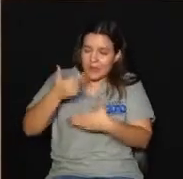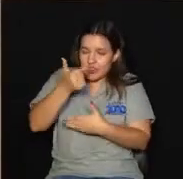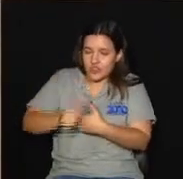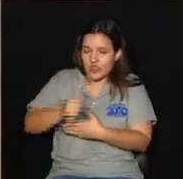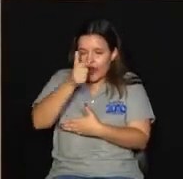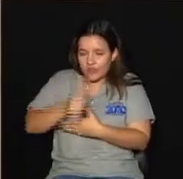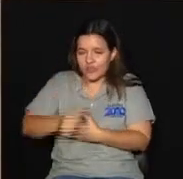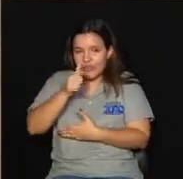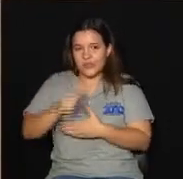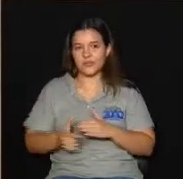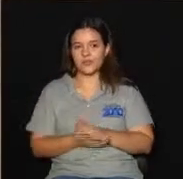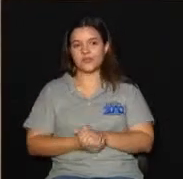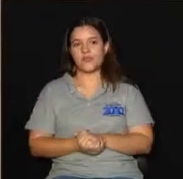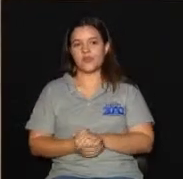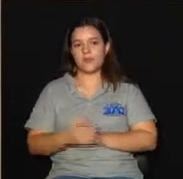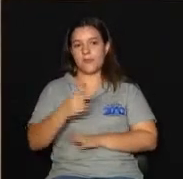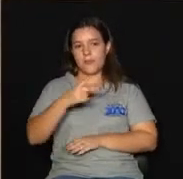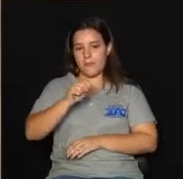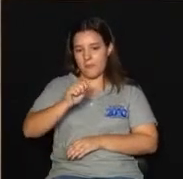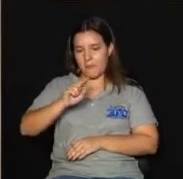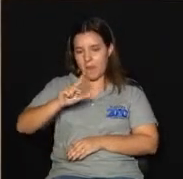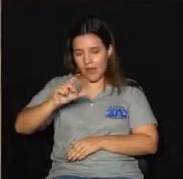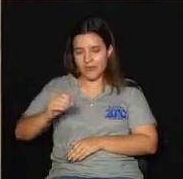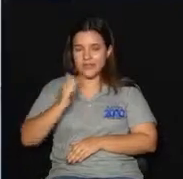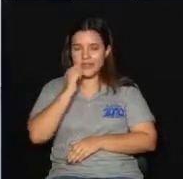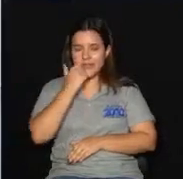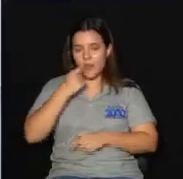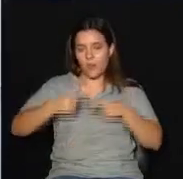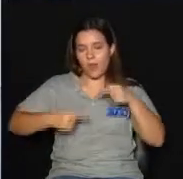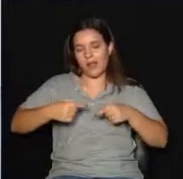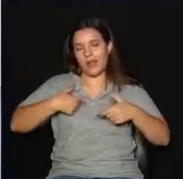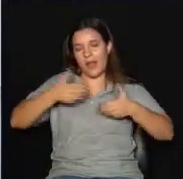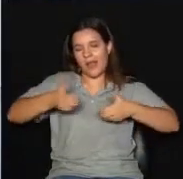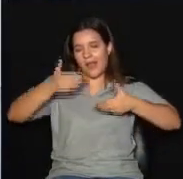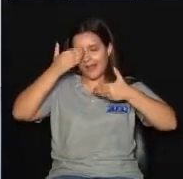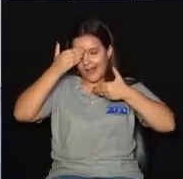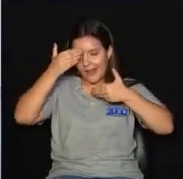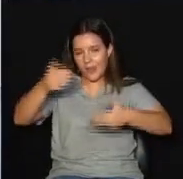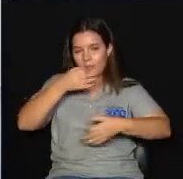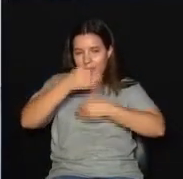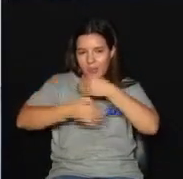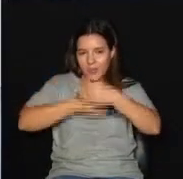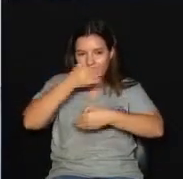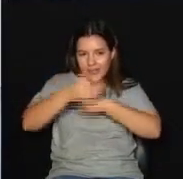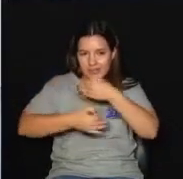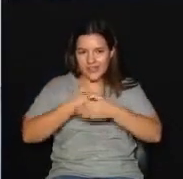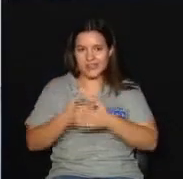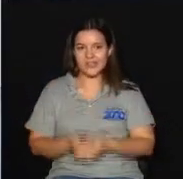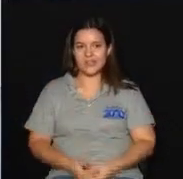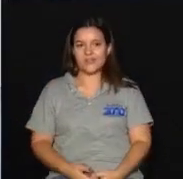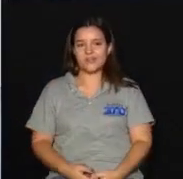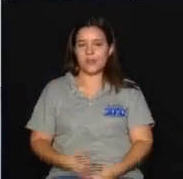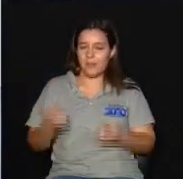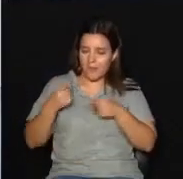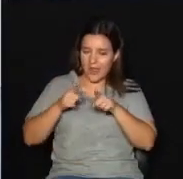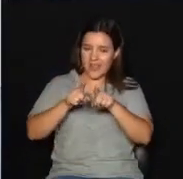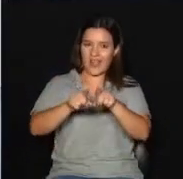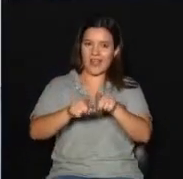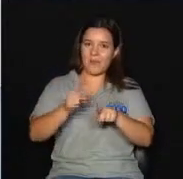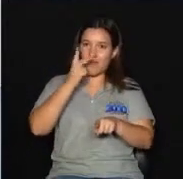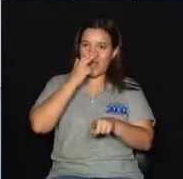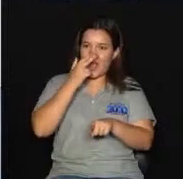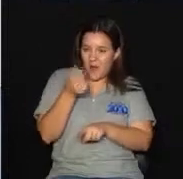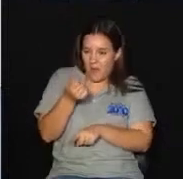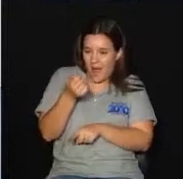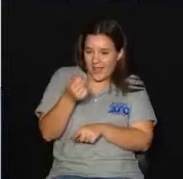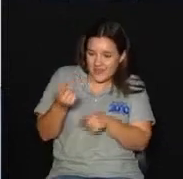Paulo de Tarso, cientista político, eu quero agradecer muito a sua participação, essa parceria, você quase já é de